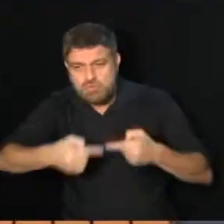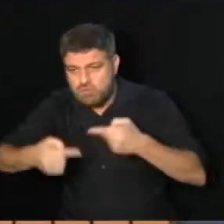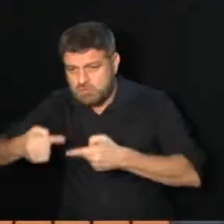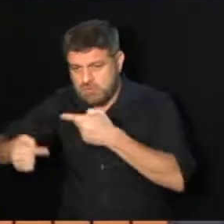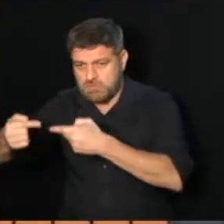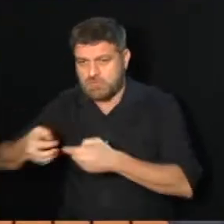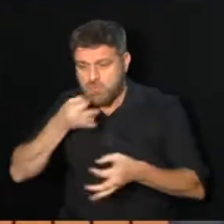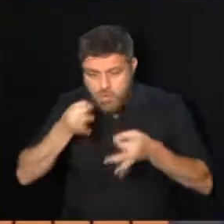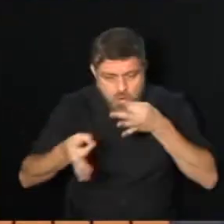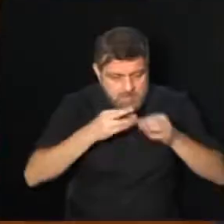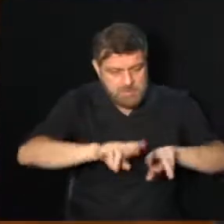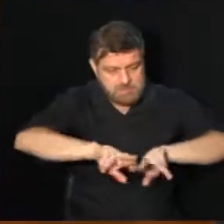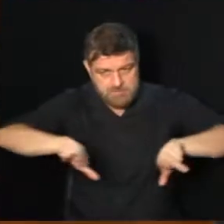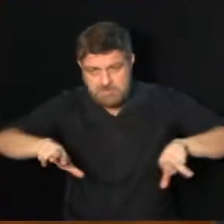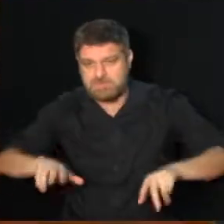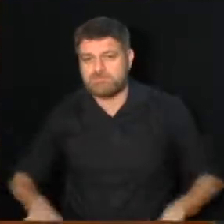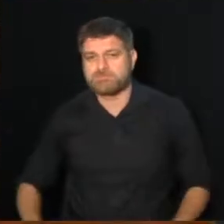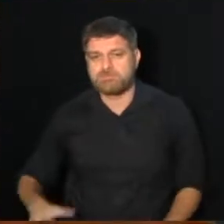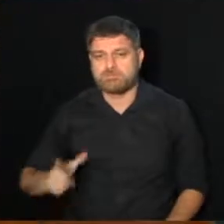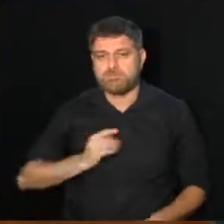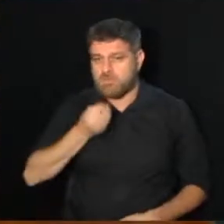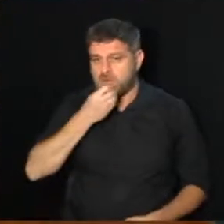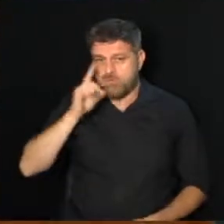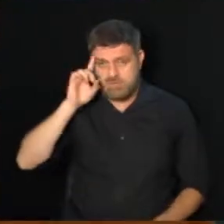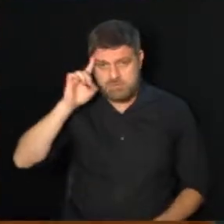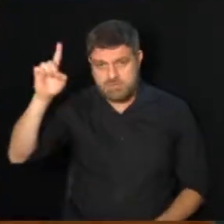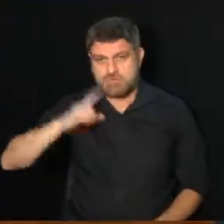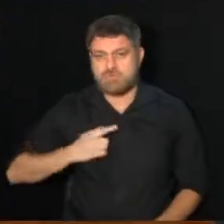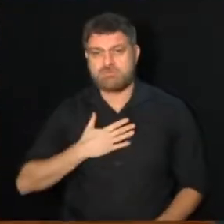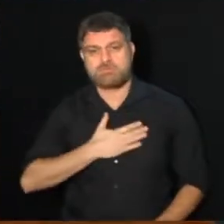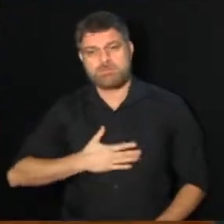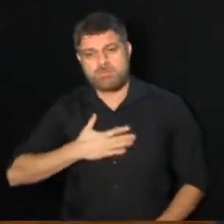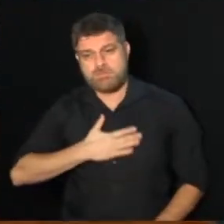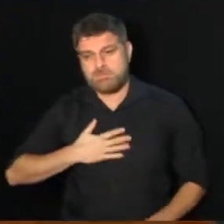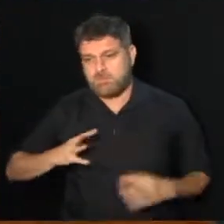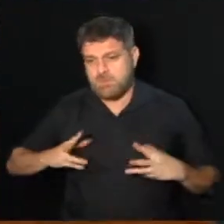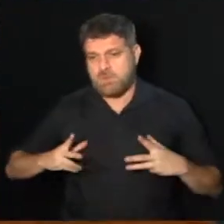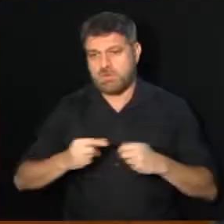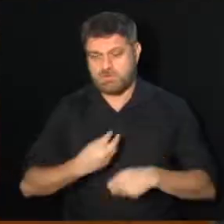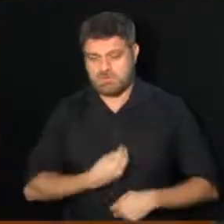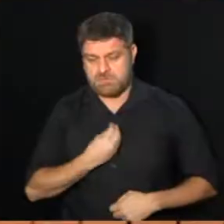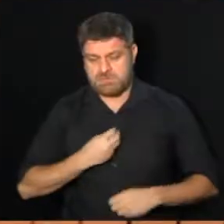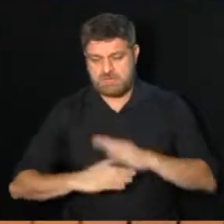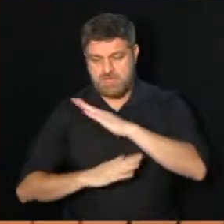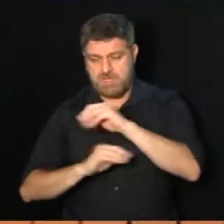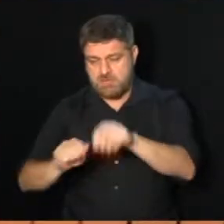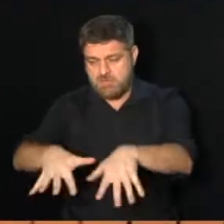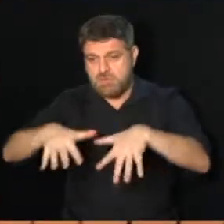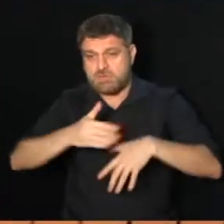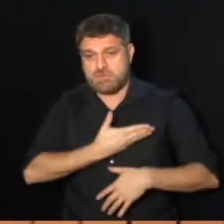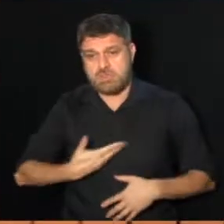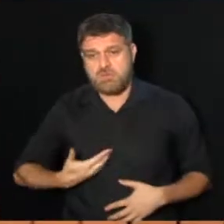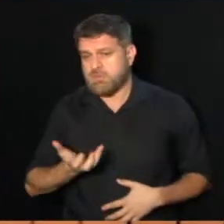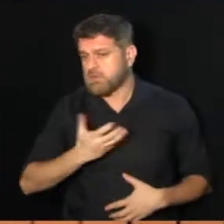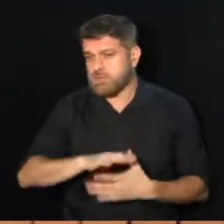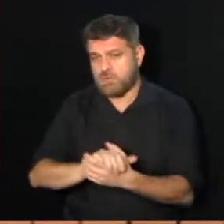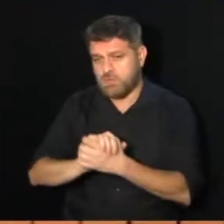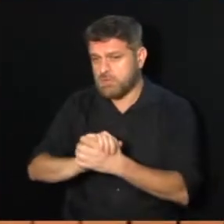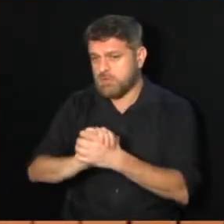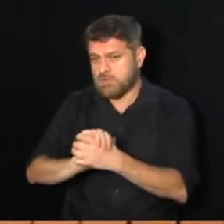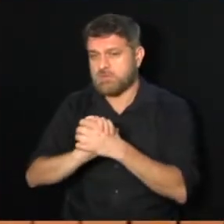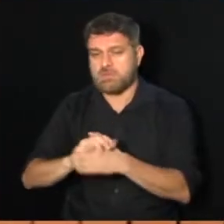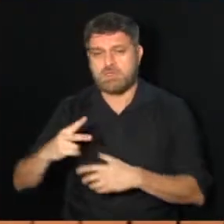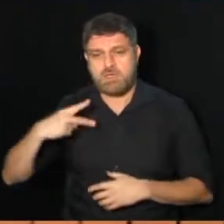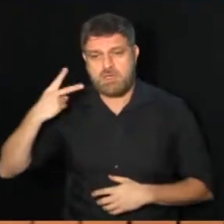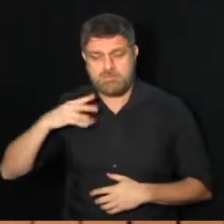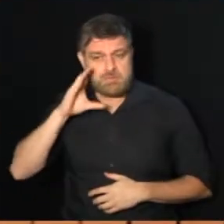projeto. Bem, bom dia. É uma alegria recebê-los todos aqui na Câmara, nessa audiência pública. Quero saudar e cumprimentar o vereador